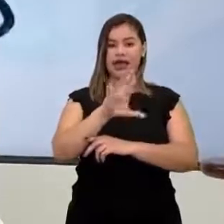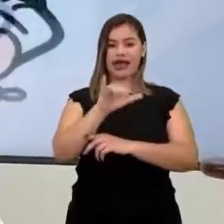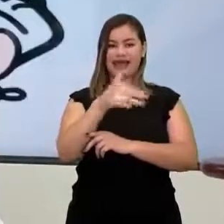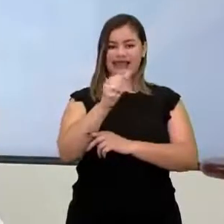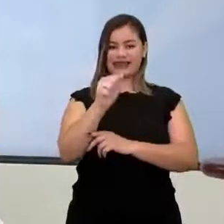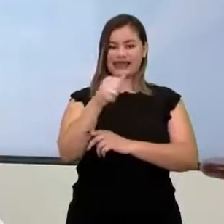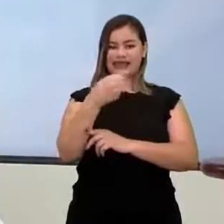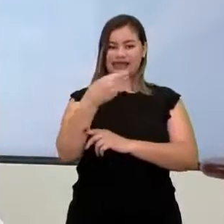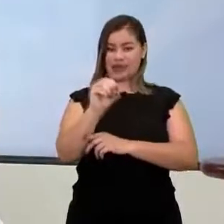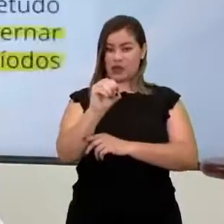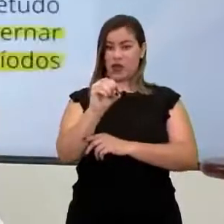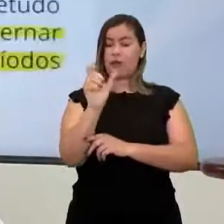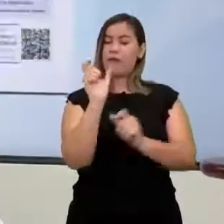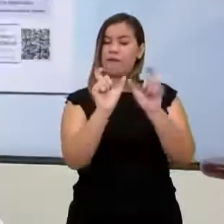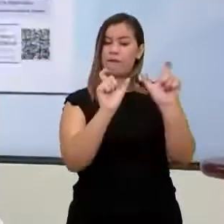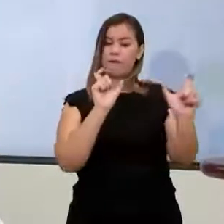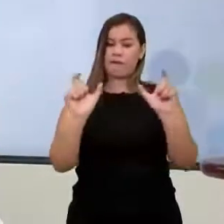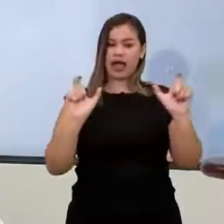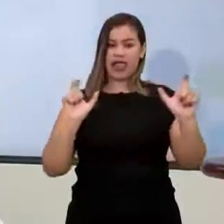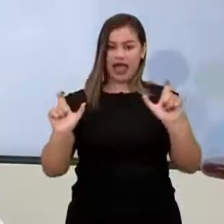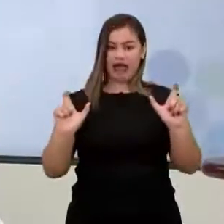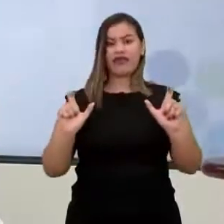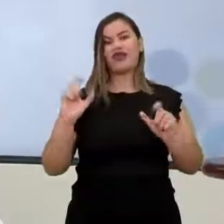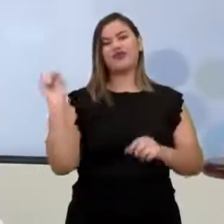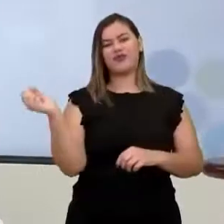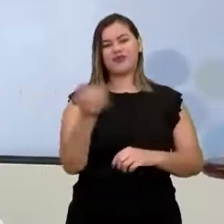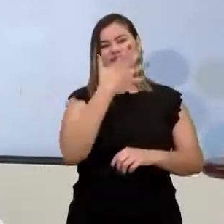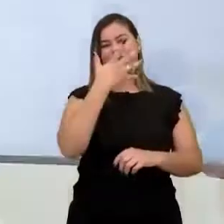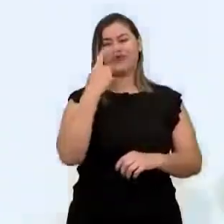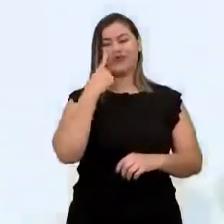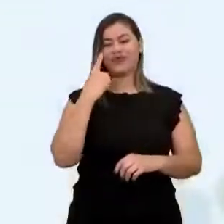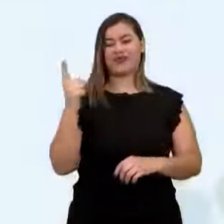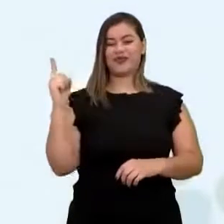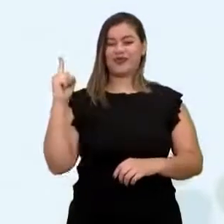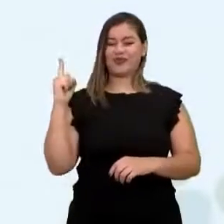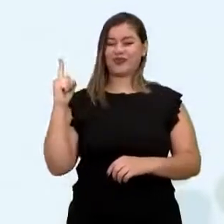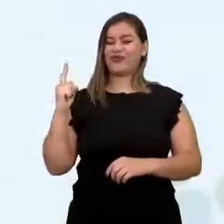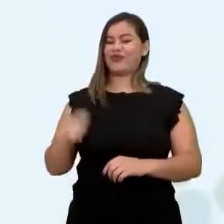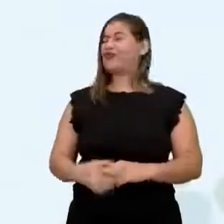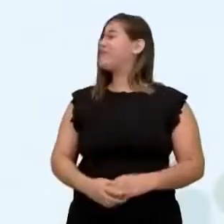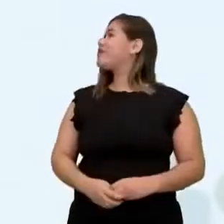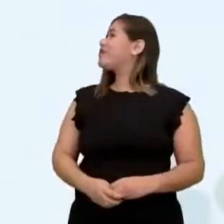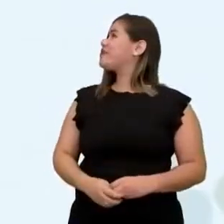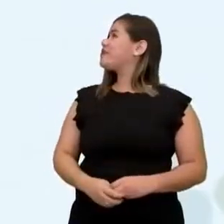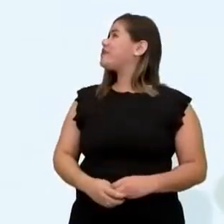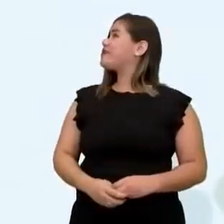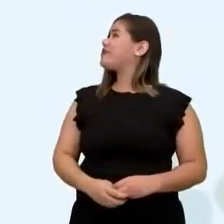parararam, palavra nova, tripartição, quer ver? Olha na tela.